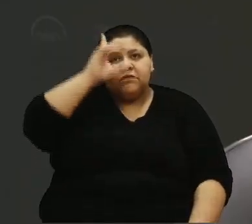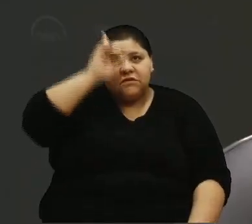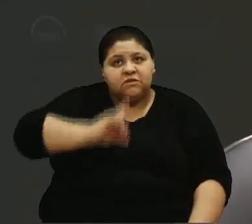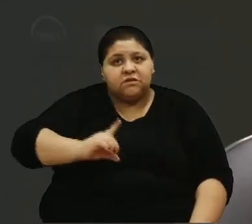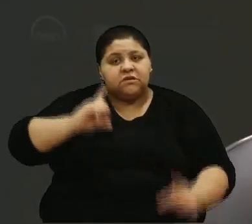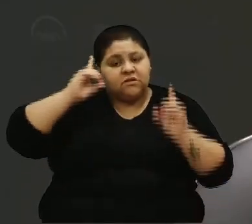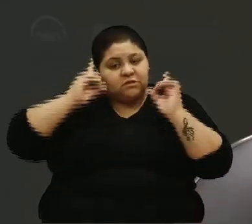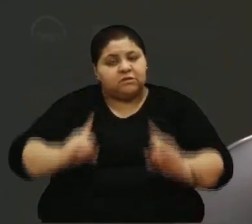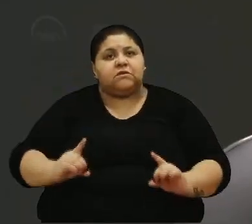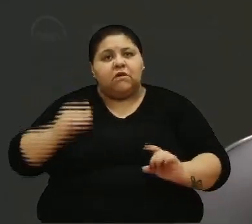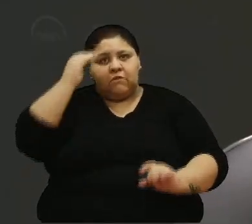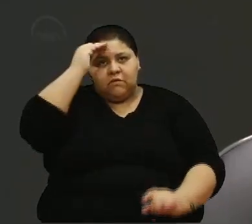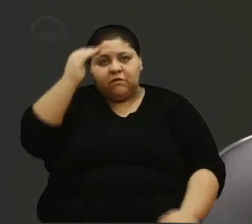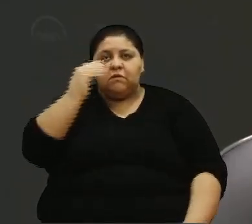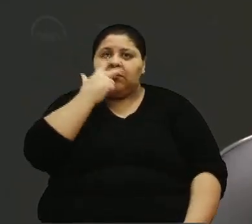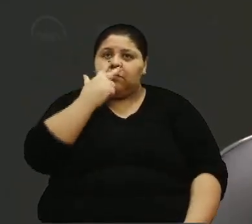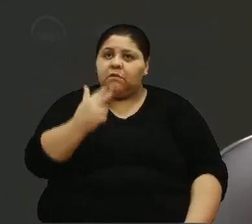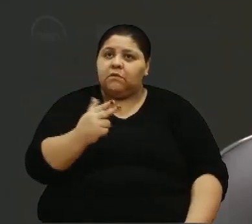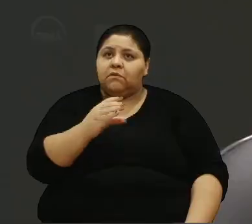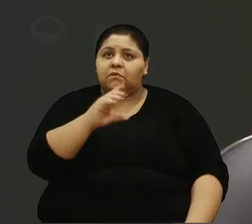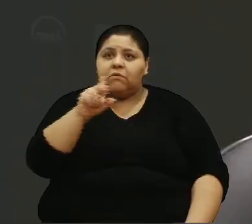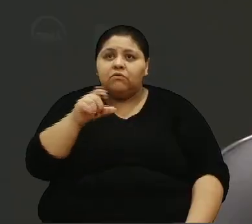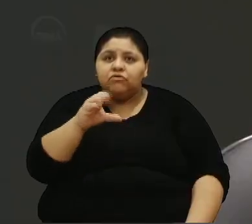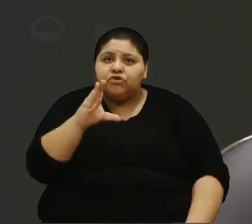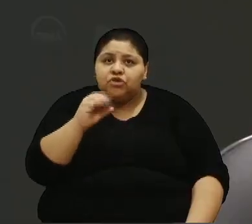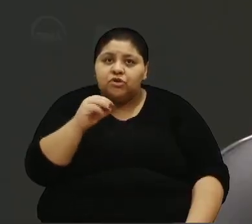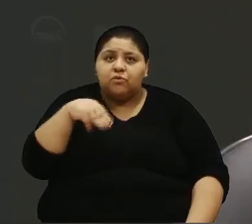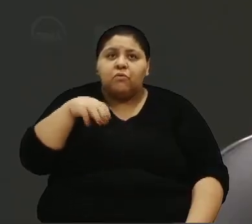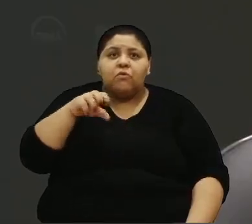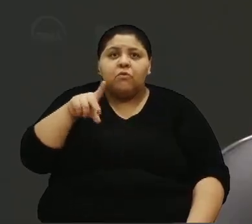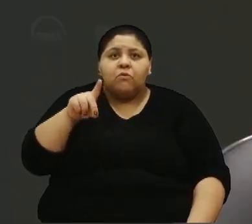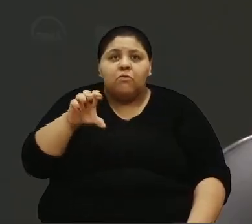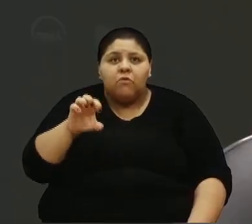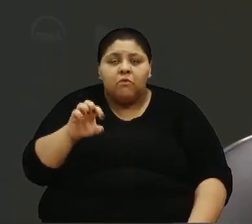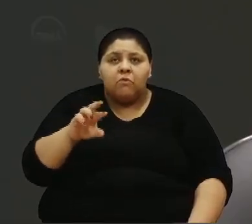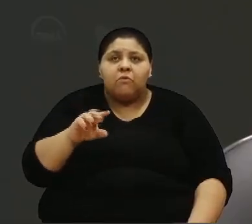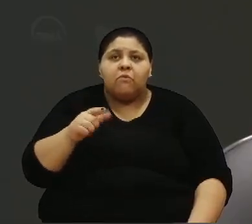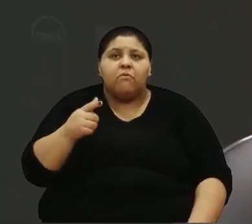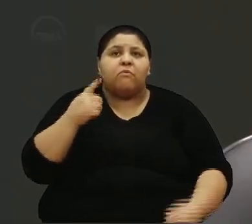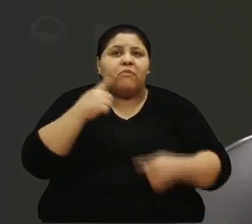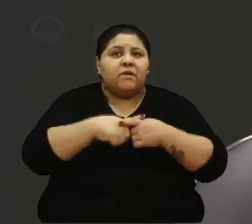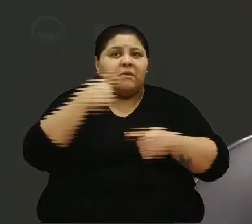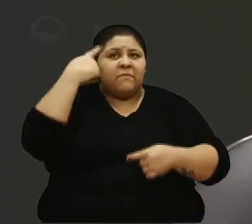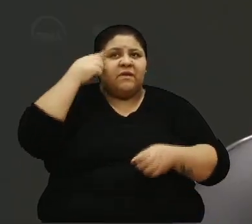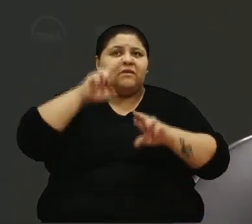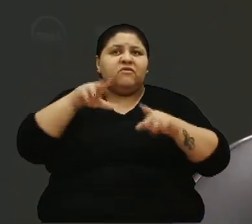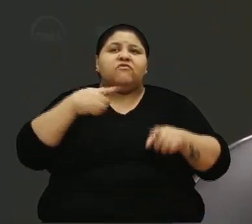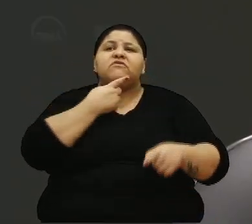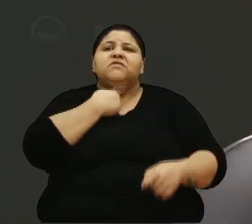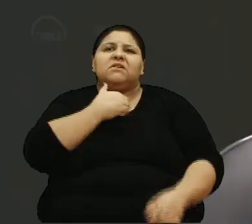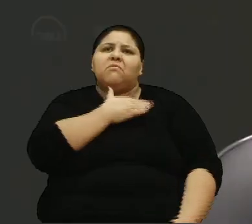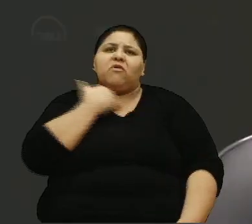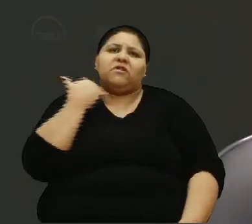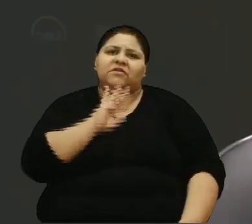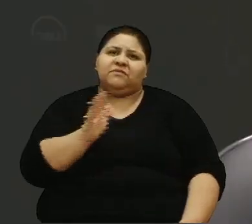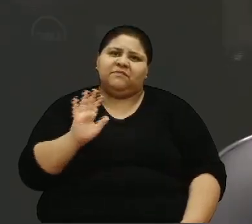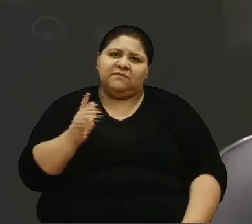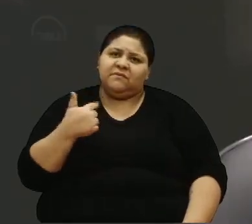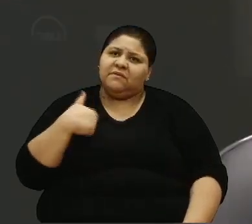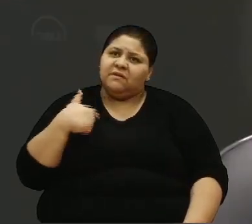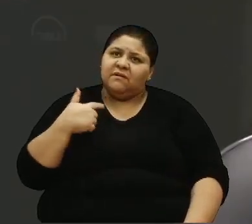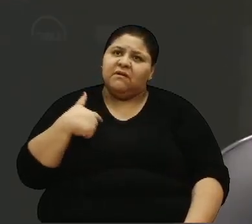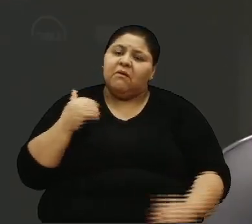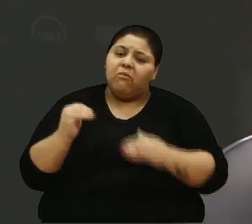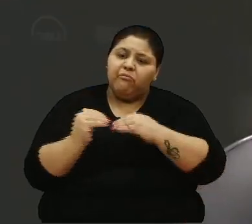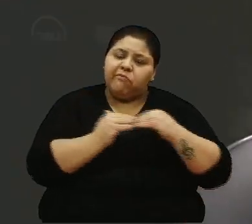dignidade, tem direito ao respeito como Chico Mendes tinha. Não é porque ele pensa diferente de mim que eu vou desejar a morte dele, tchê. Eu sou um cara